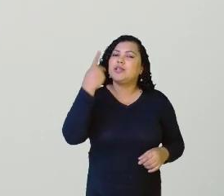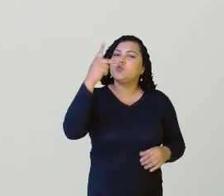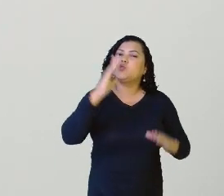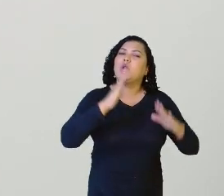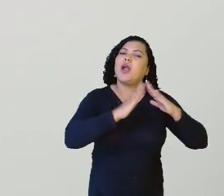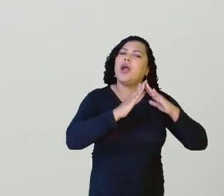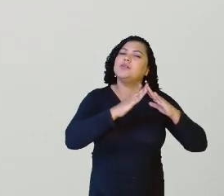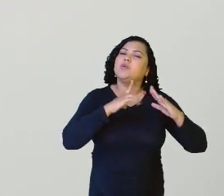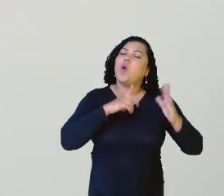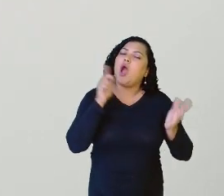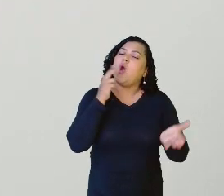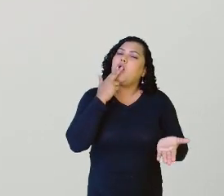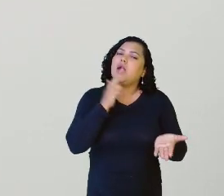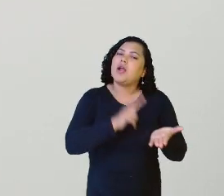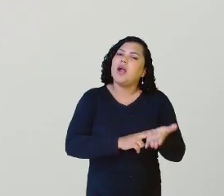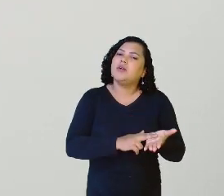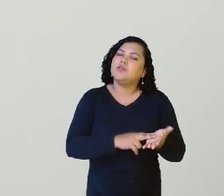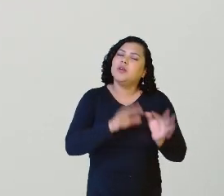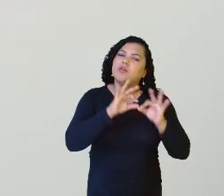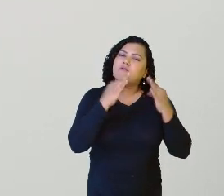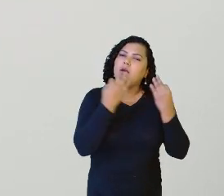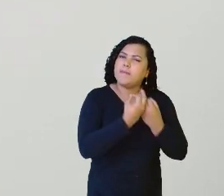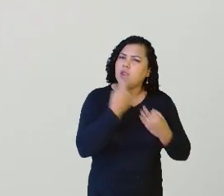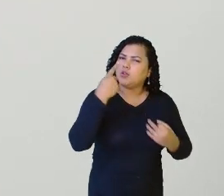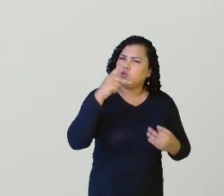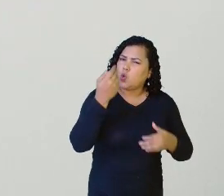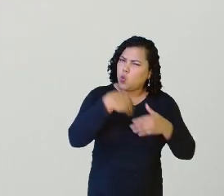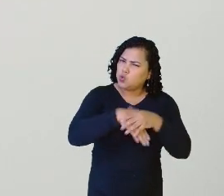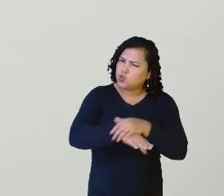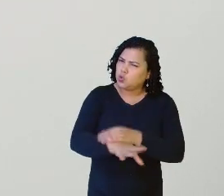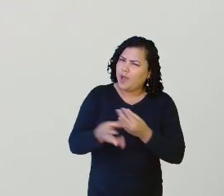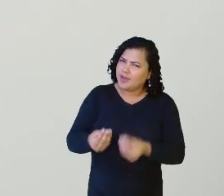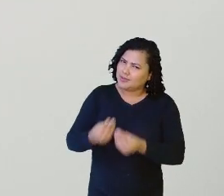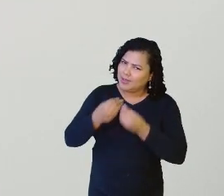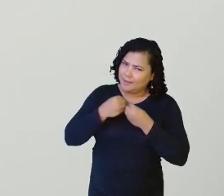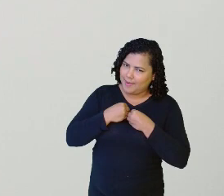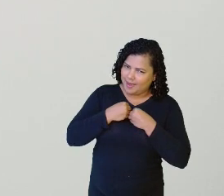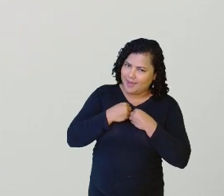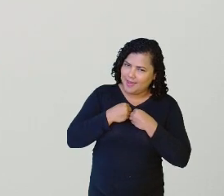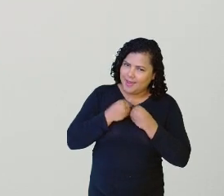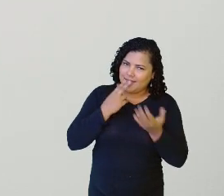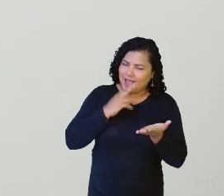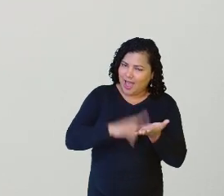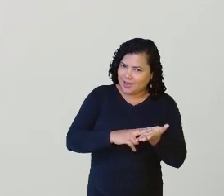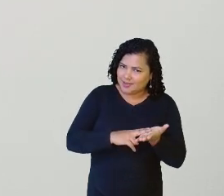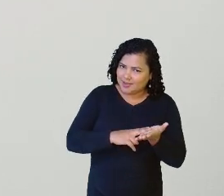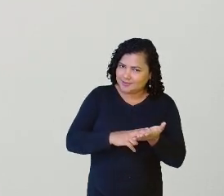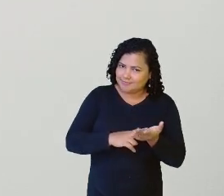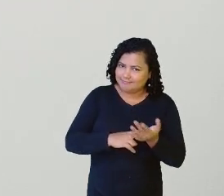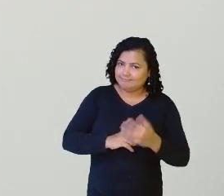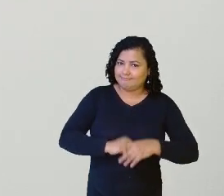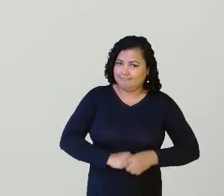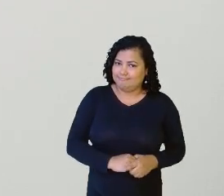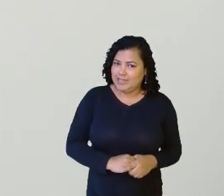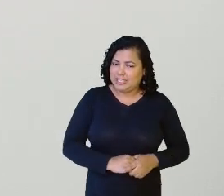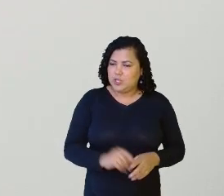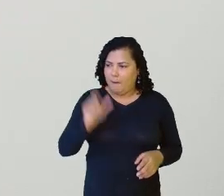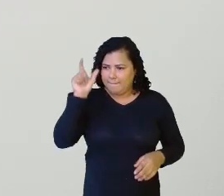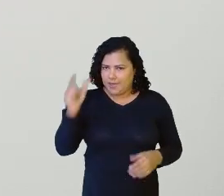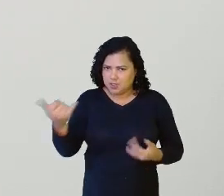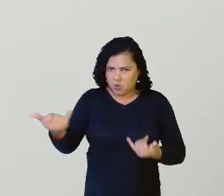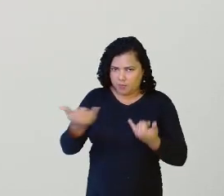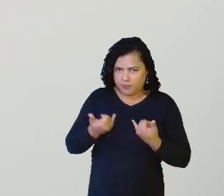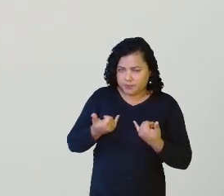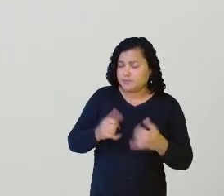sua casa. A sua família ou você costumam receber cartas de alguém? Geralmente, quando as pessoas querem se